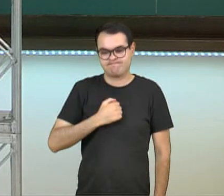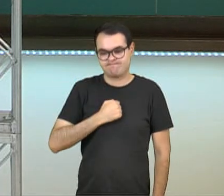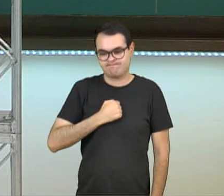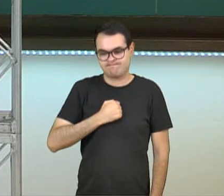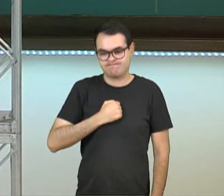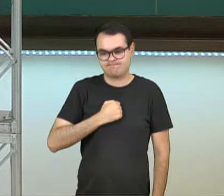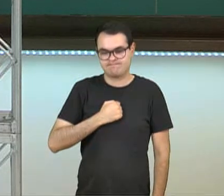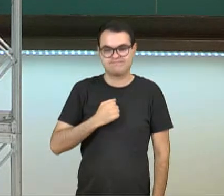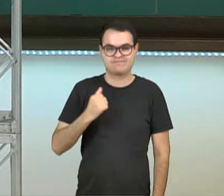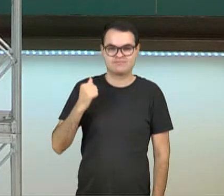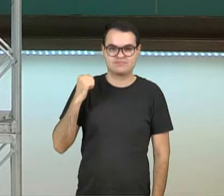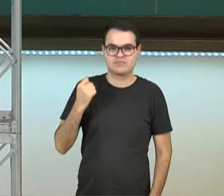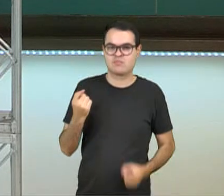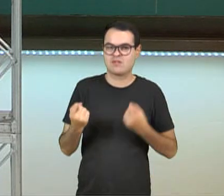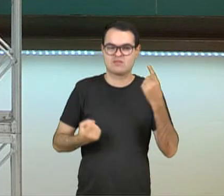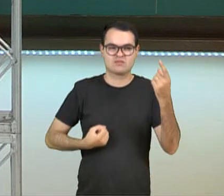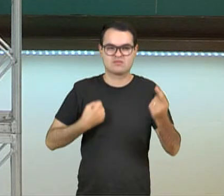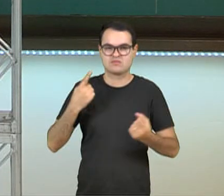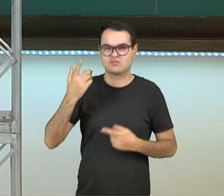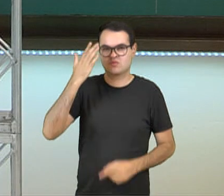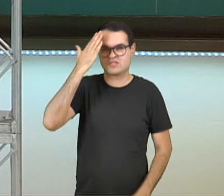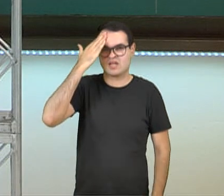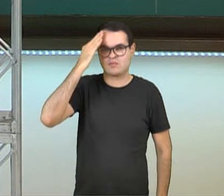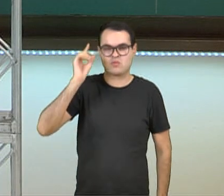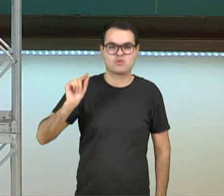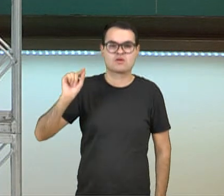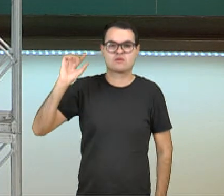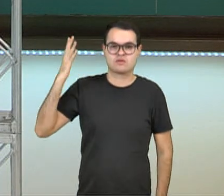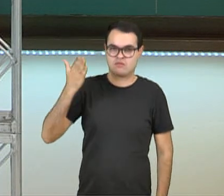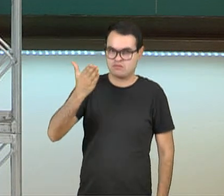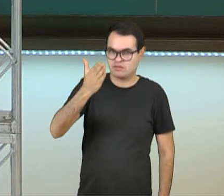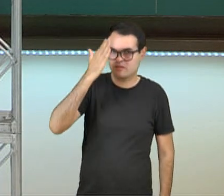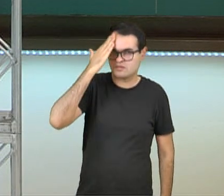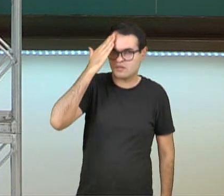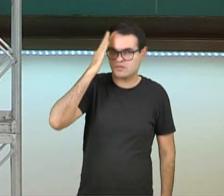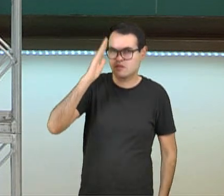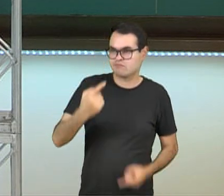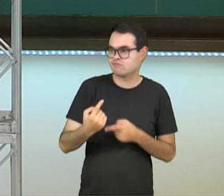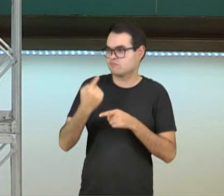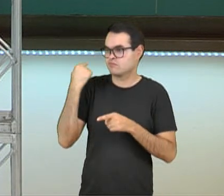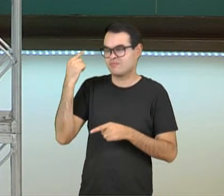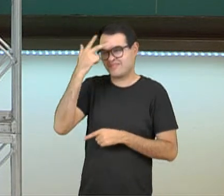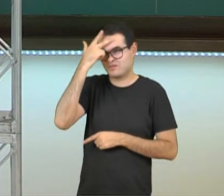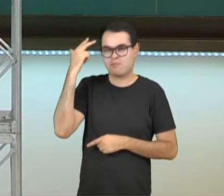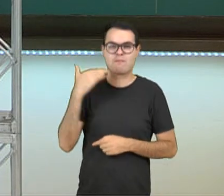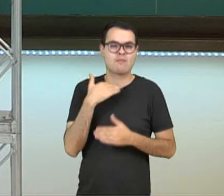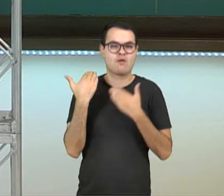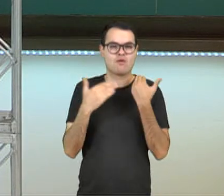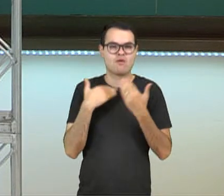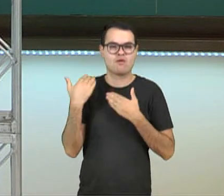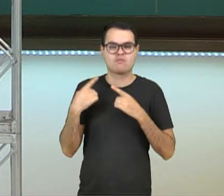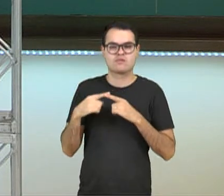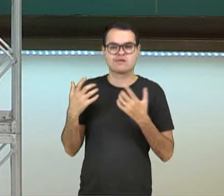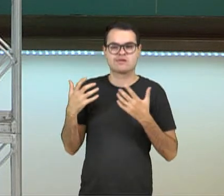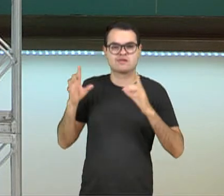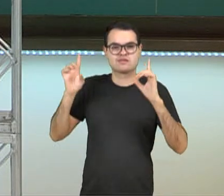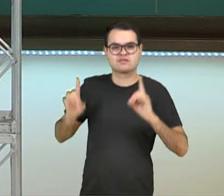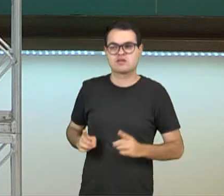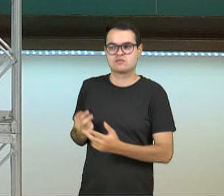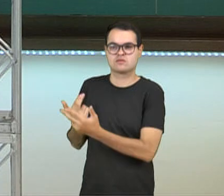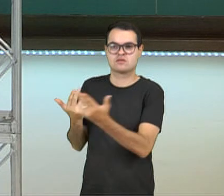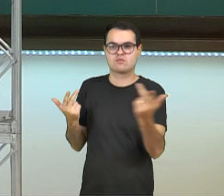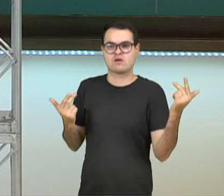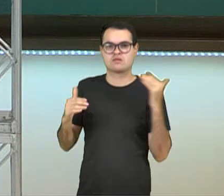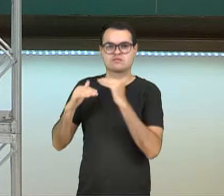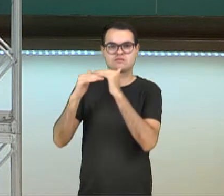que poucas pessoas sabem o que aconteceu. Agora você já sabe, tá? Que as pessoas morreram porque queriam direitos iguais